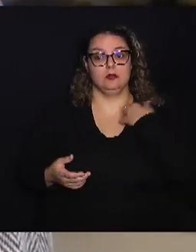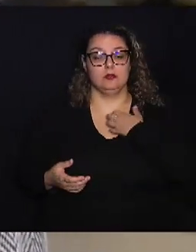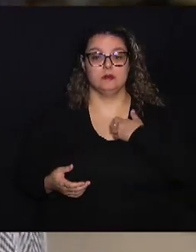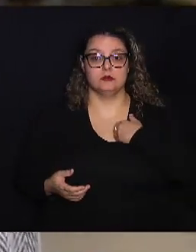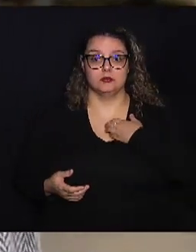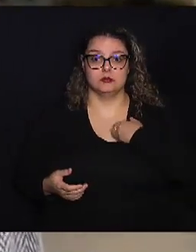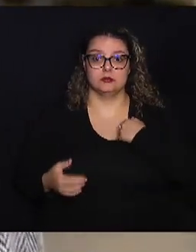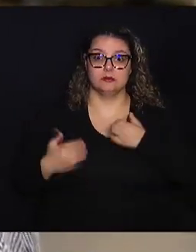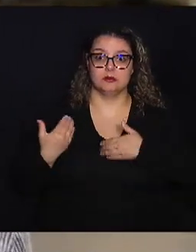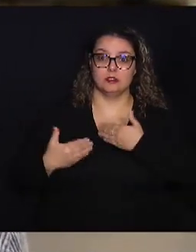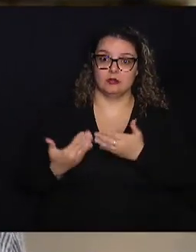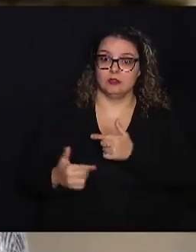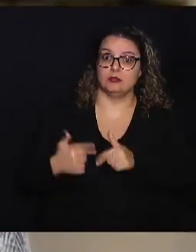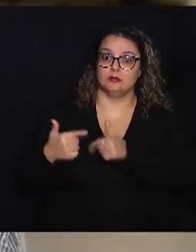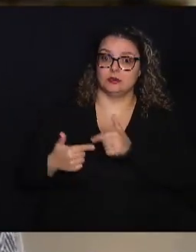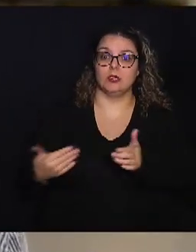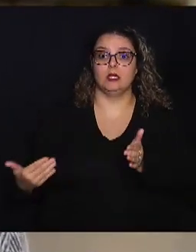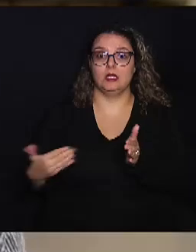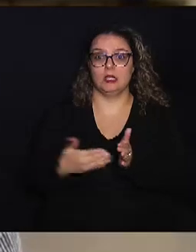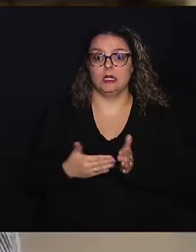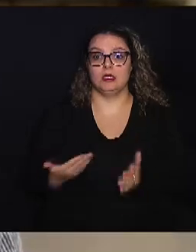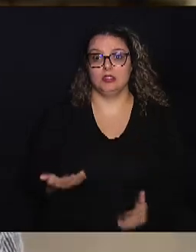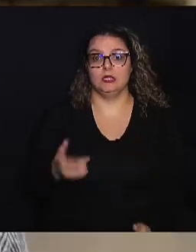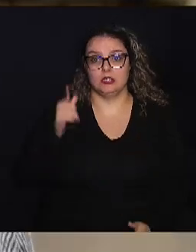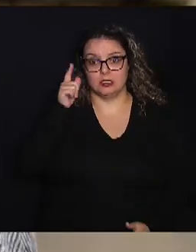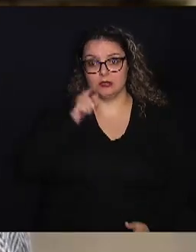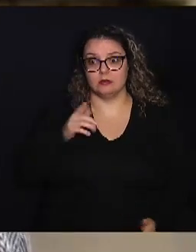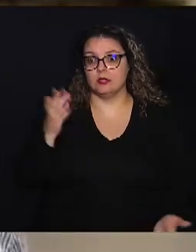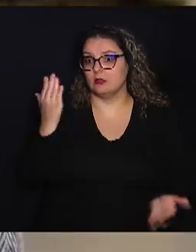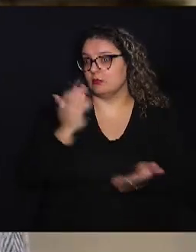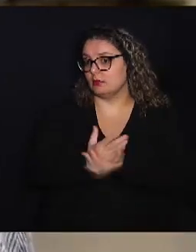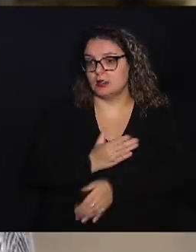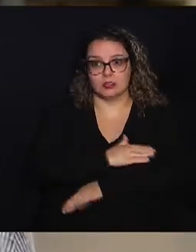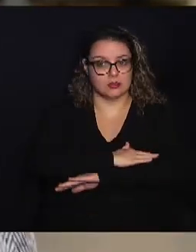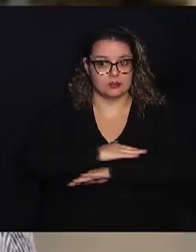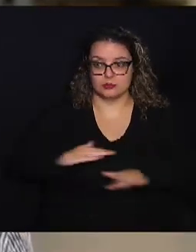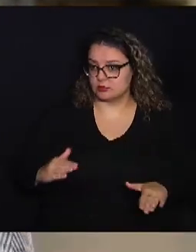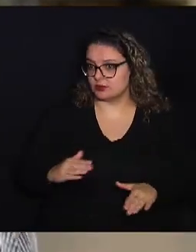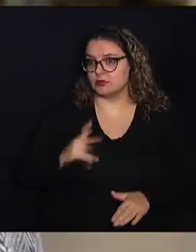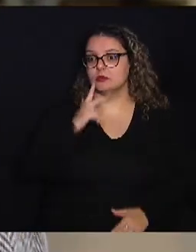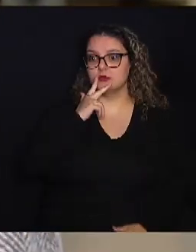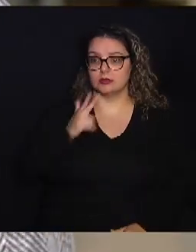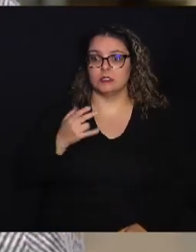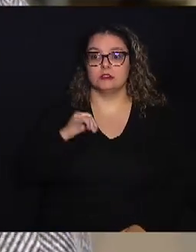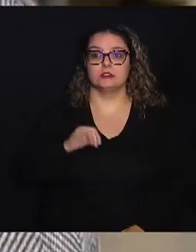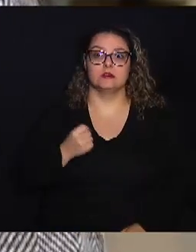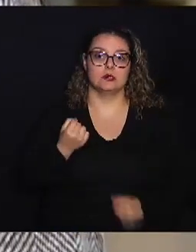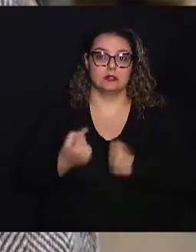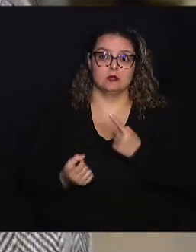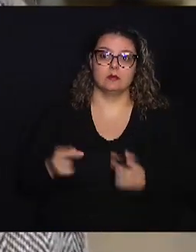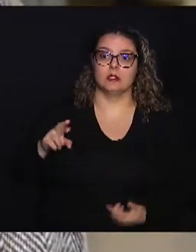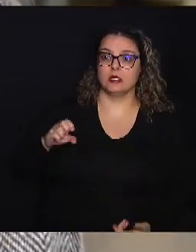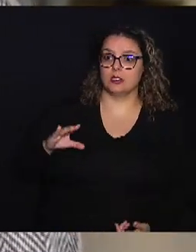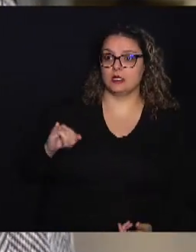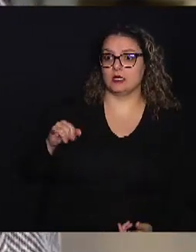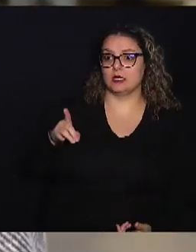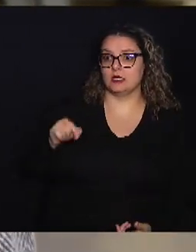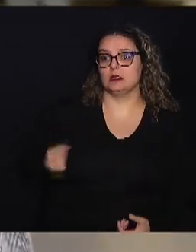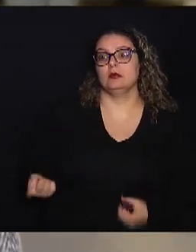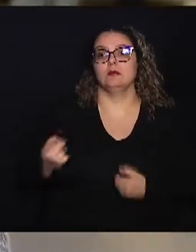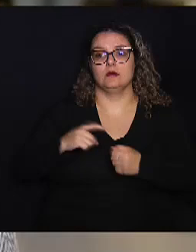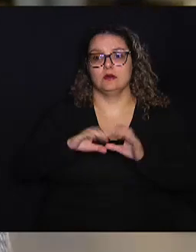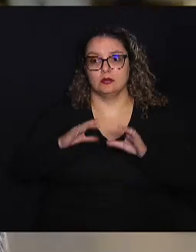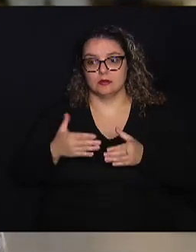o trabalho até que ele consiga parar de fumar. Se ele tiver algum tipo de recaída, ele volta para o grupo, a